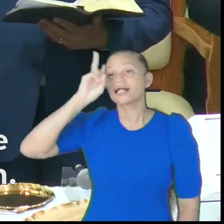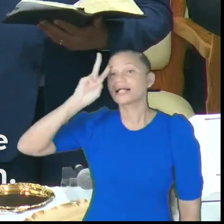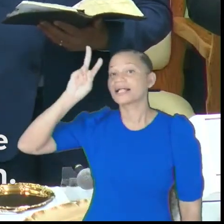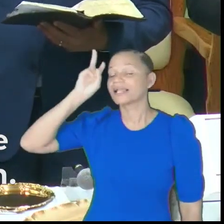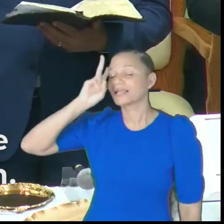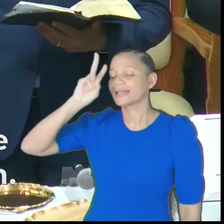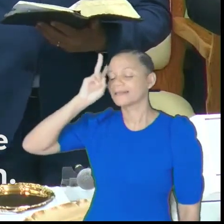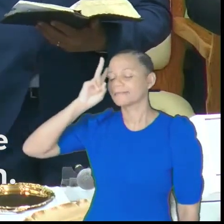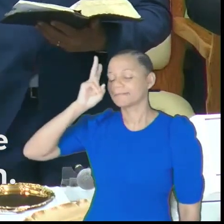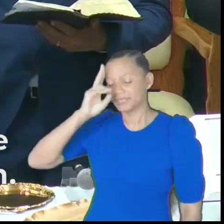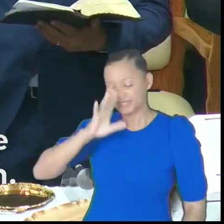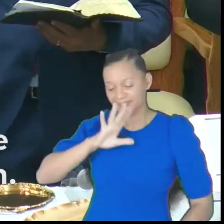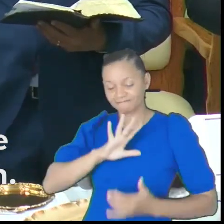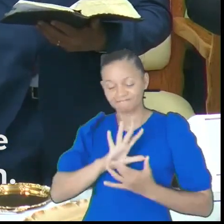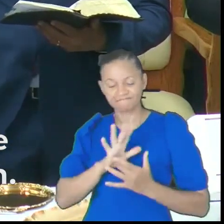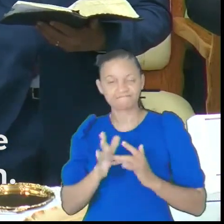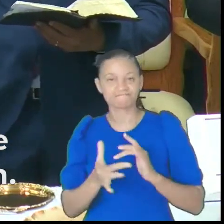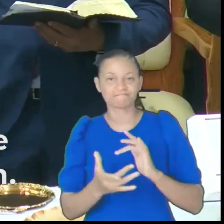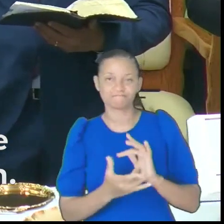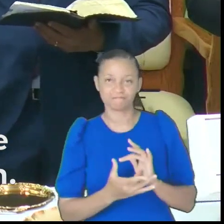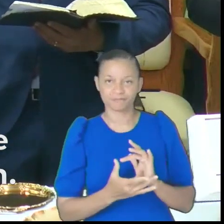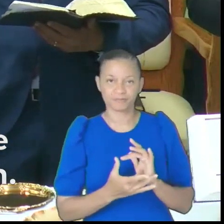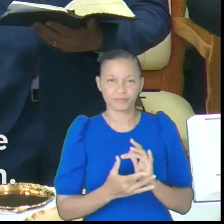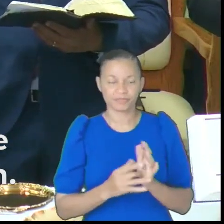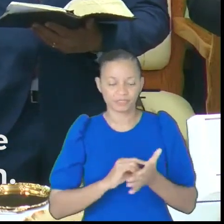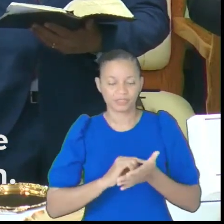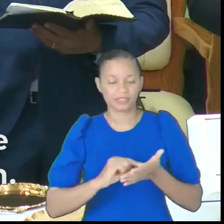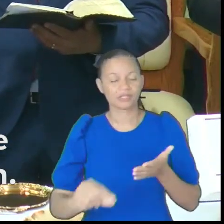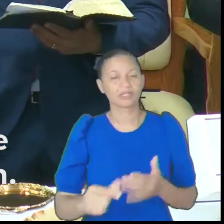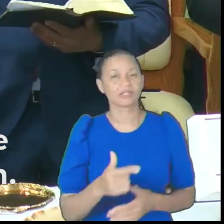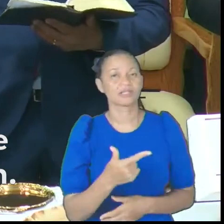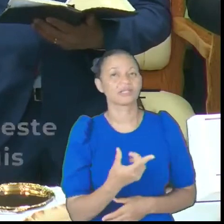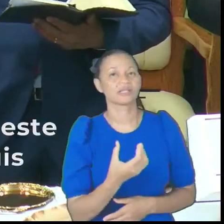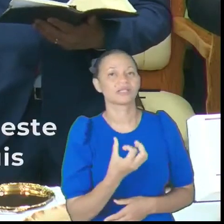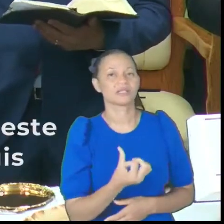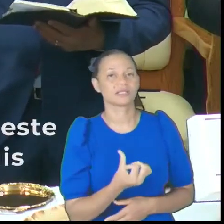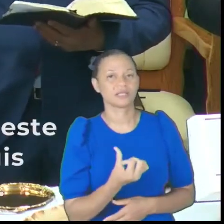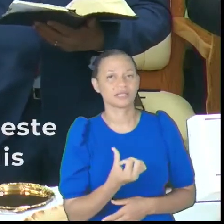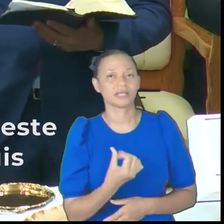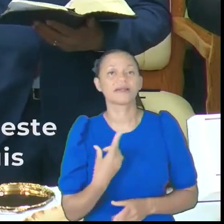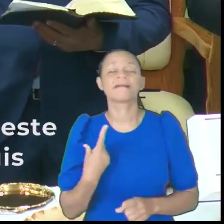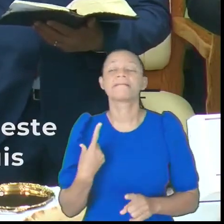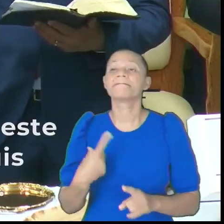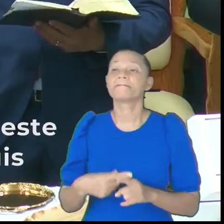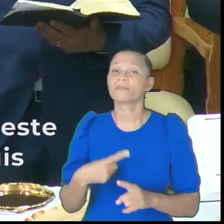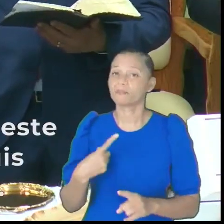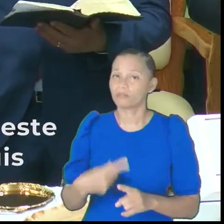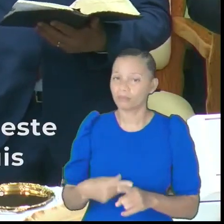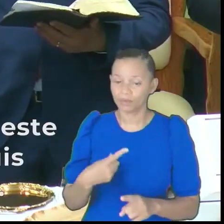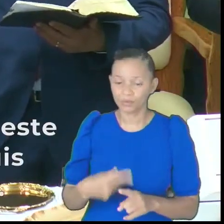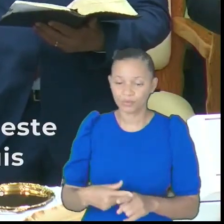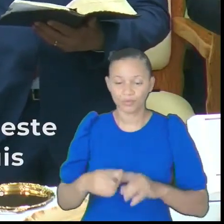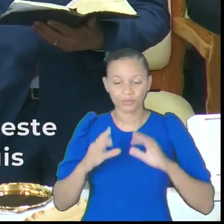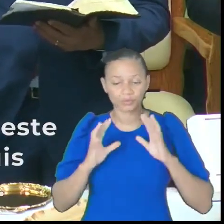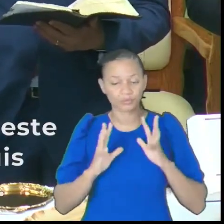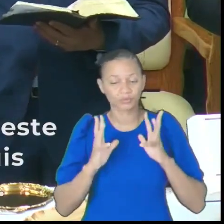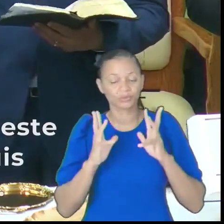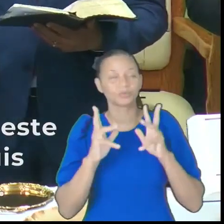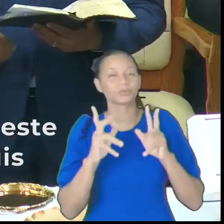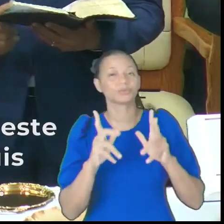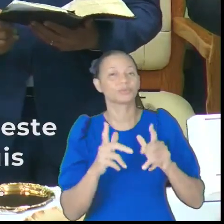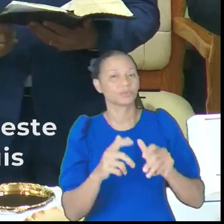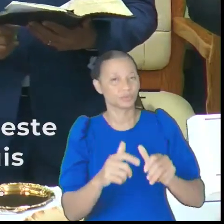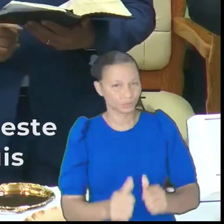mim. Em memória de mim. Versículo de número 26. Porque todas as